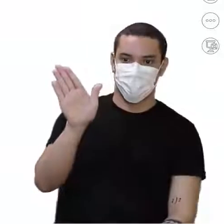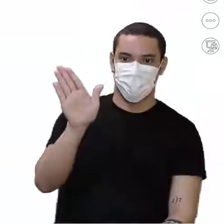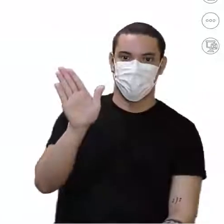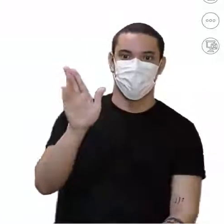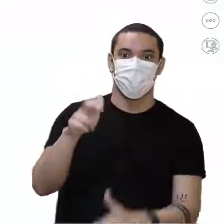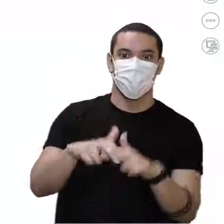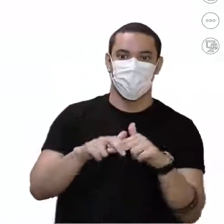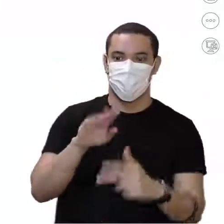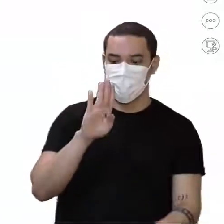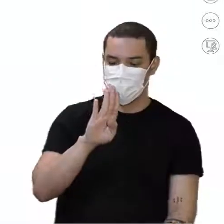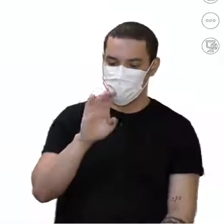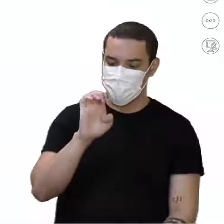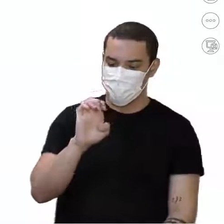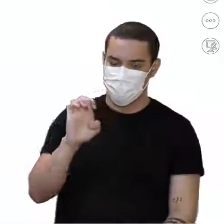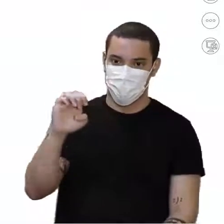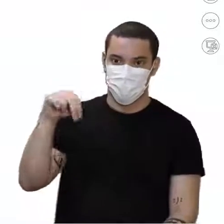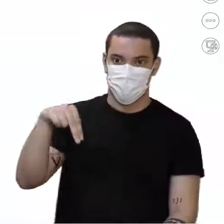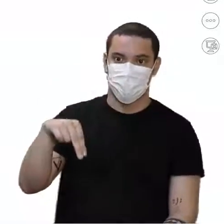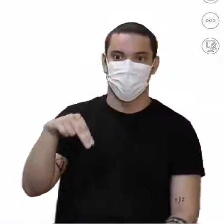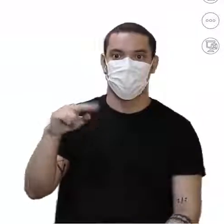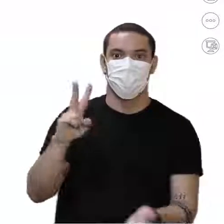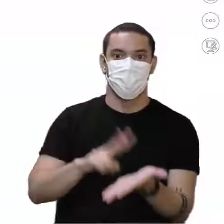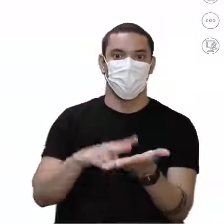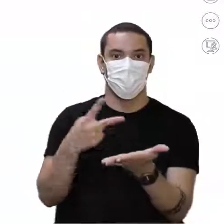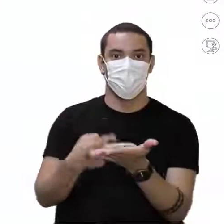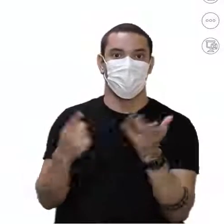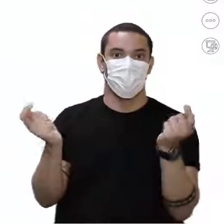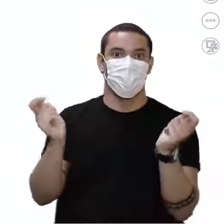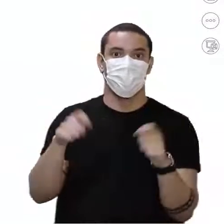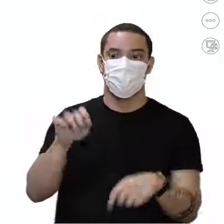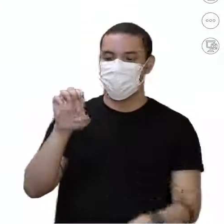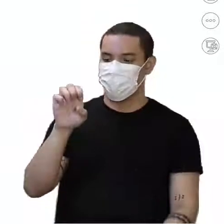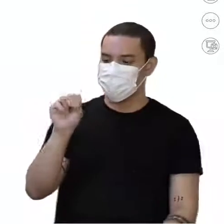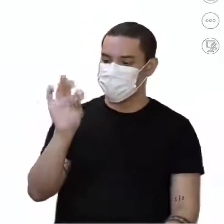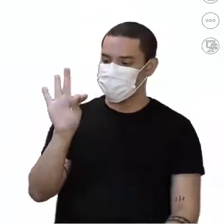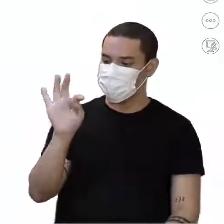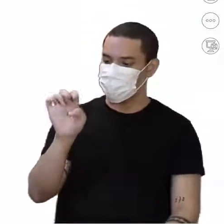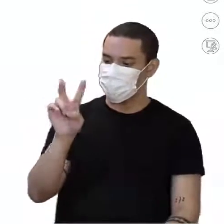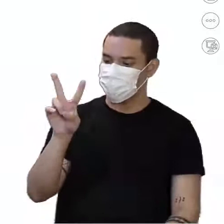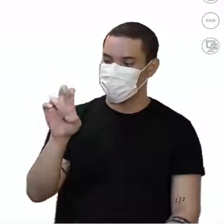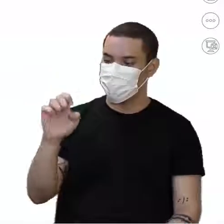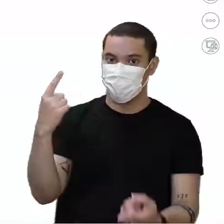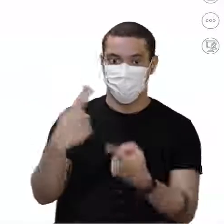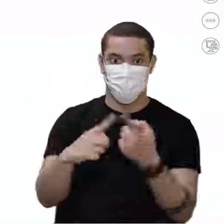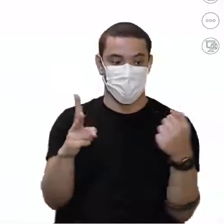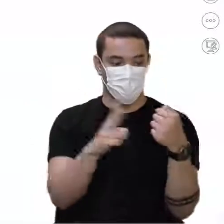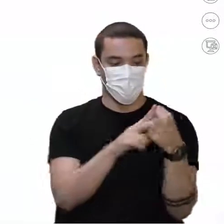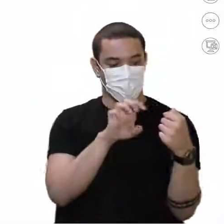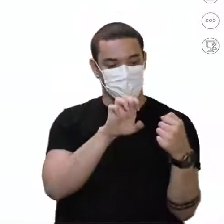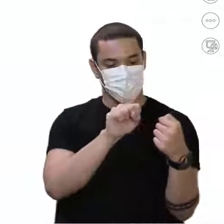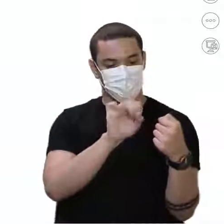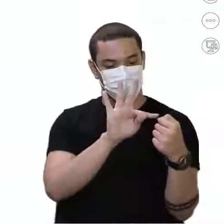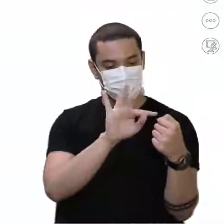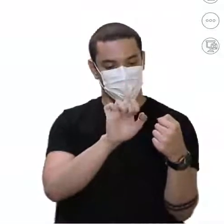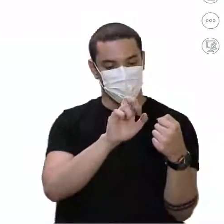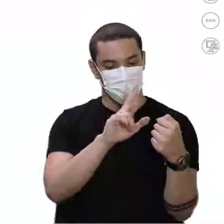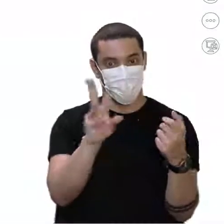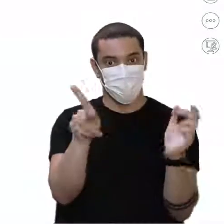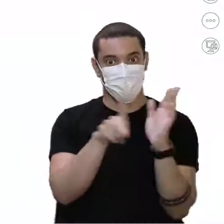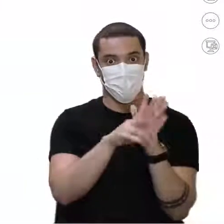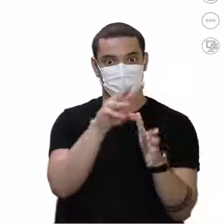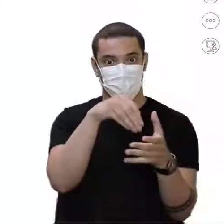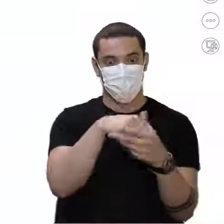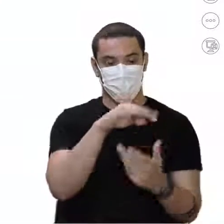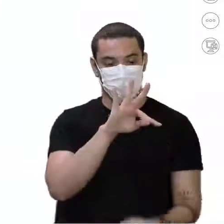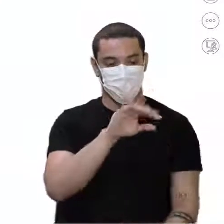esse been vai ter a tradução de esteve, porque ele vem do verbo estar. Tudo bem? Não se esqueça que o verbo to be